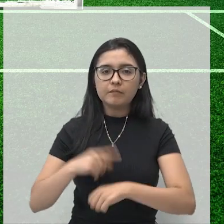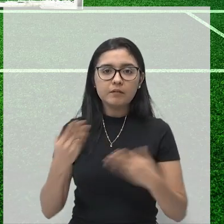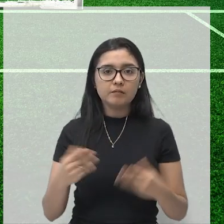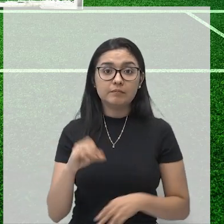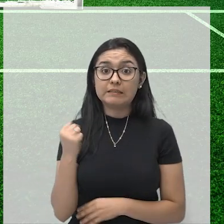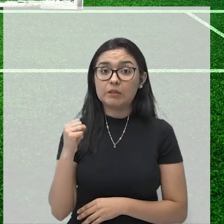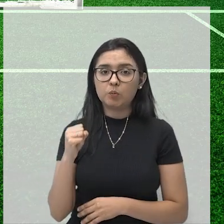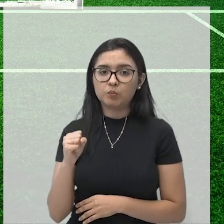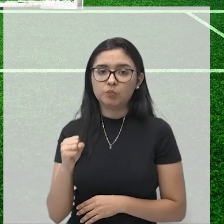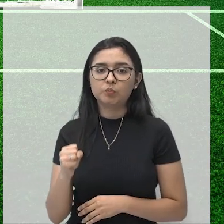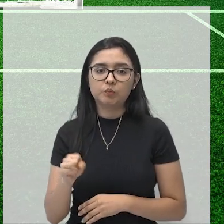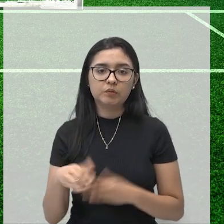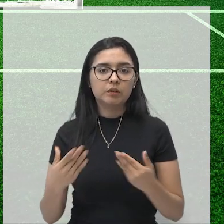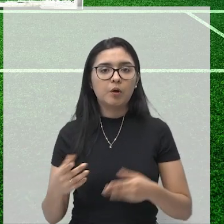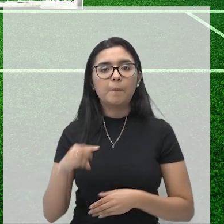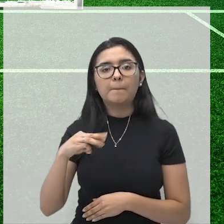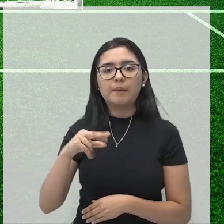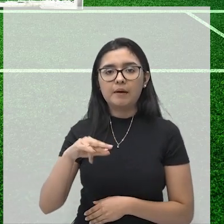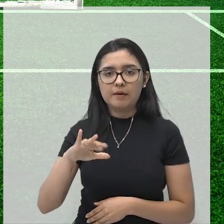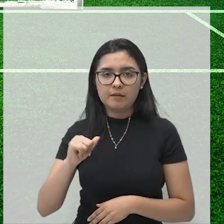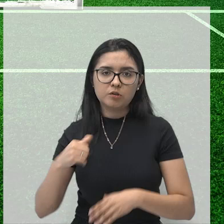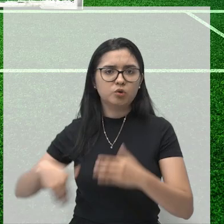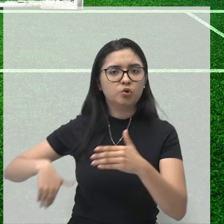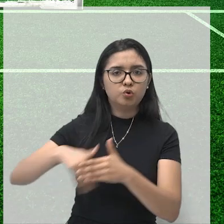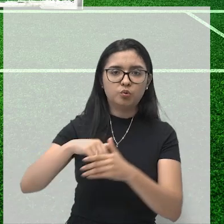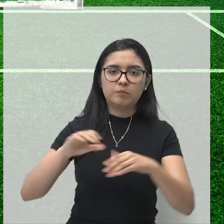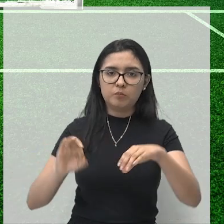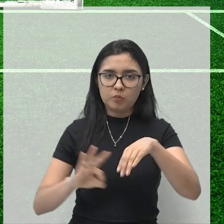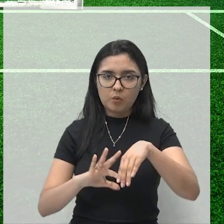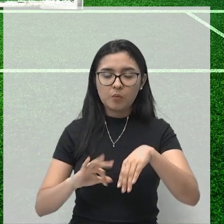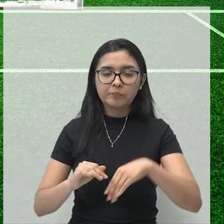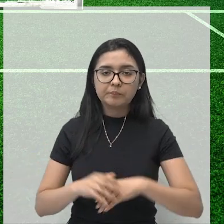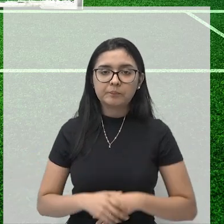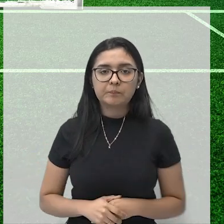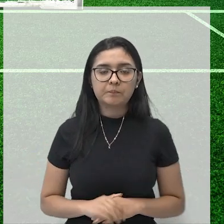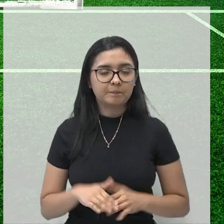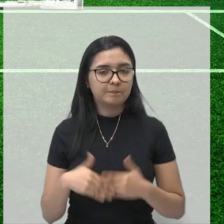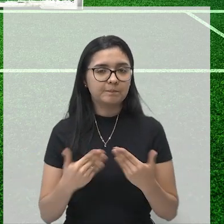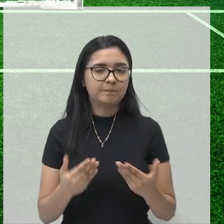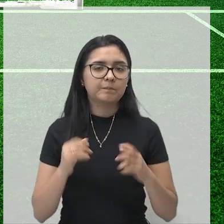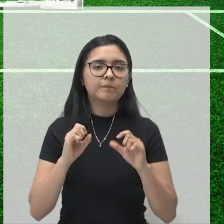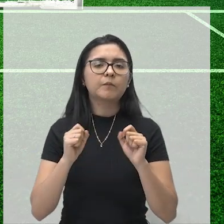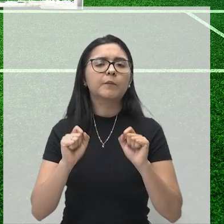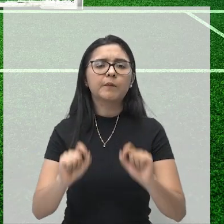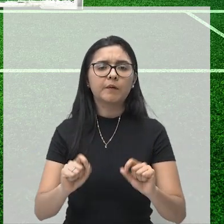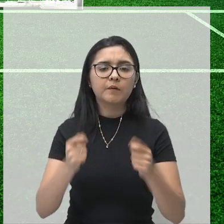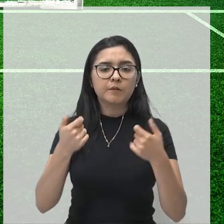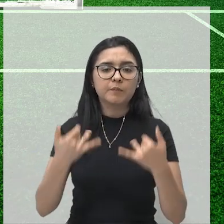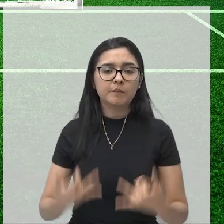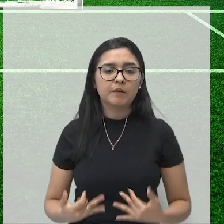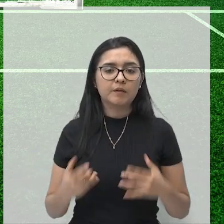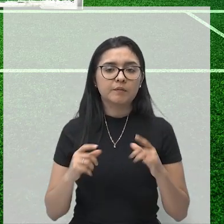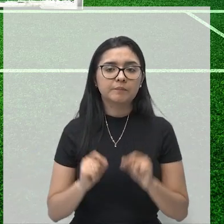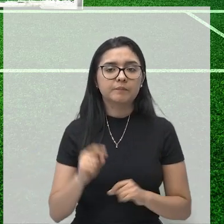segundo, Maria pega a bola e chuta ao gol. O que eu falei para vocês?